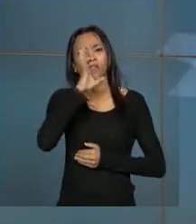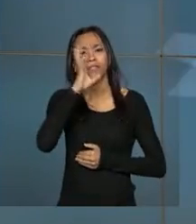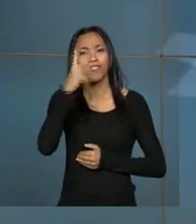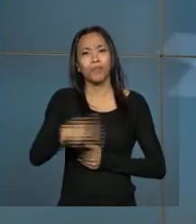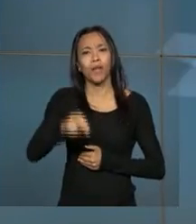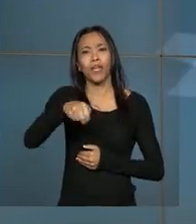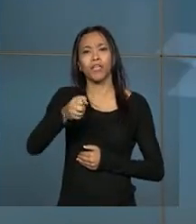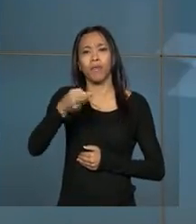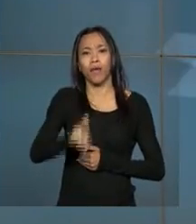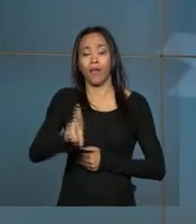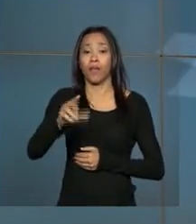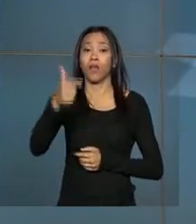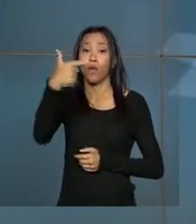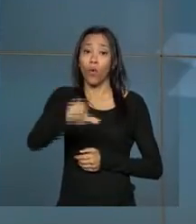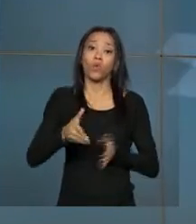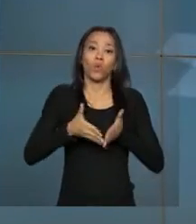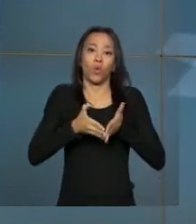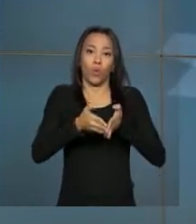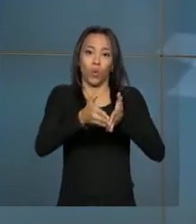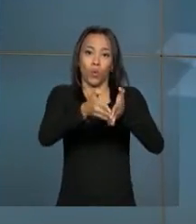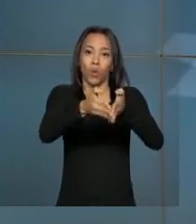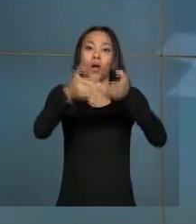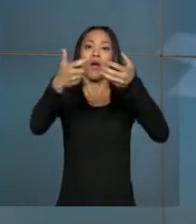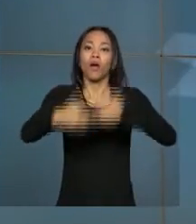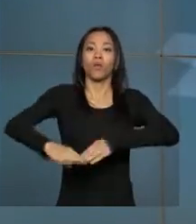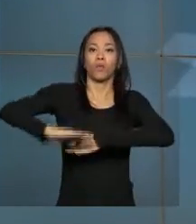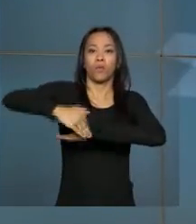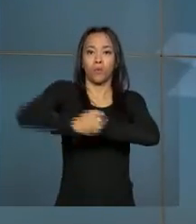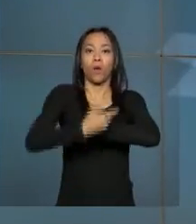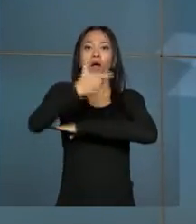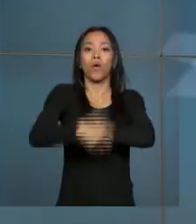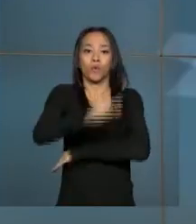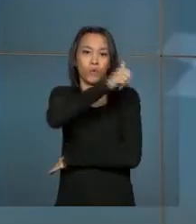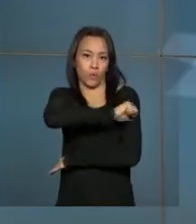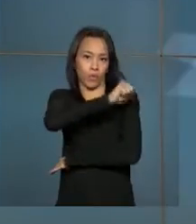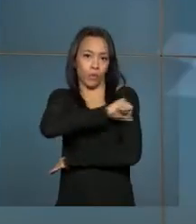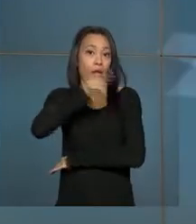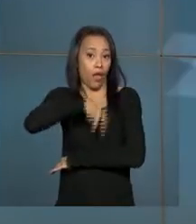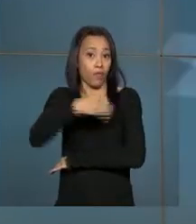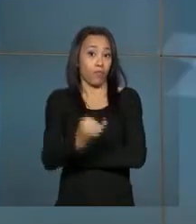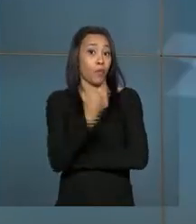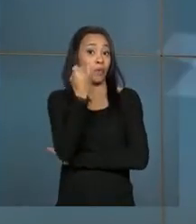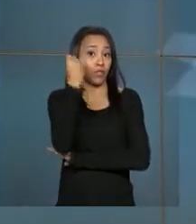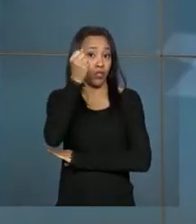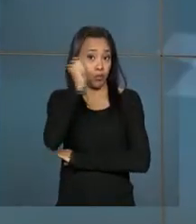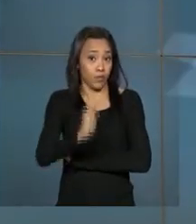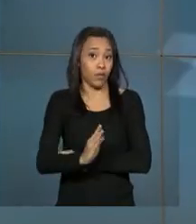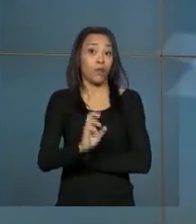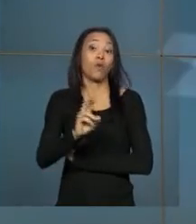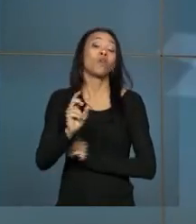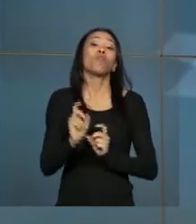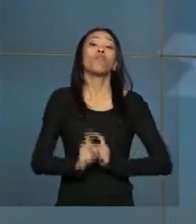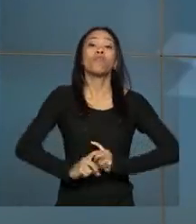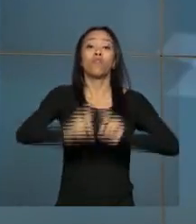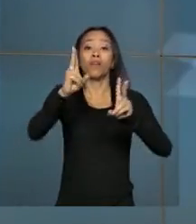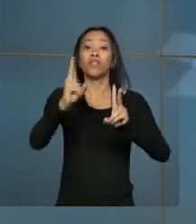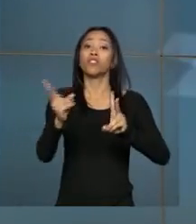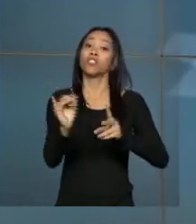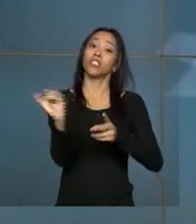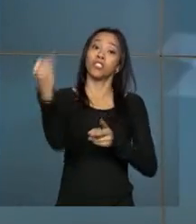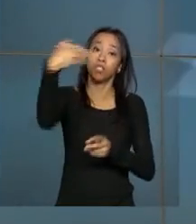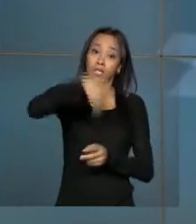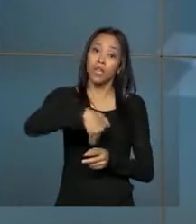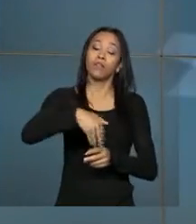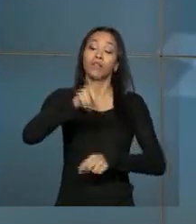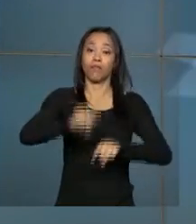NBR. O Porto do Rio de Janeiro é um dos mais importantes do Brasil quando se fala em exportação e importação de veículos. E para